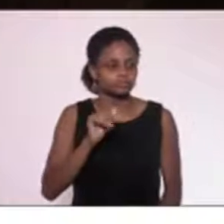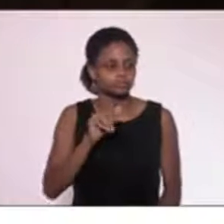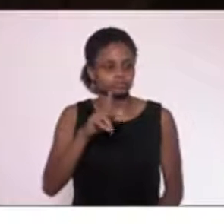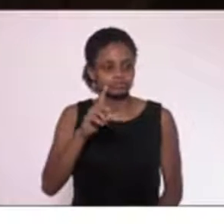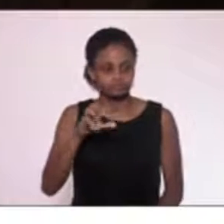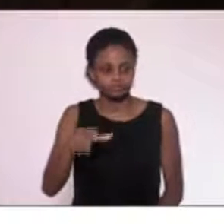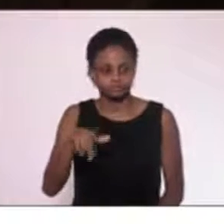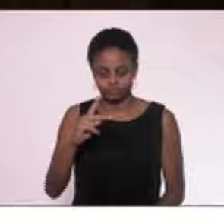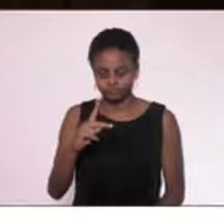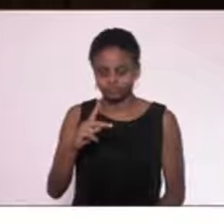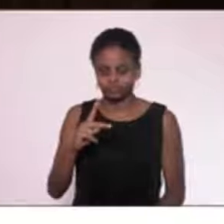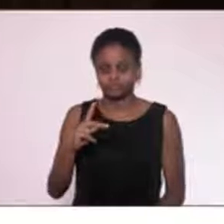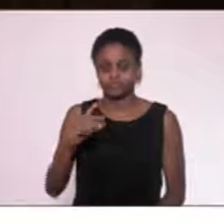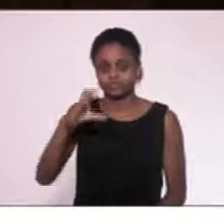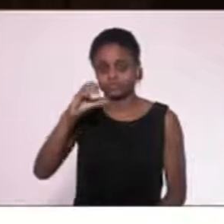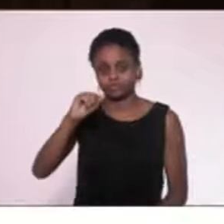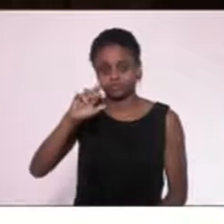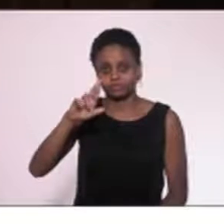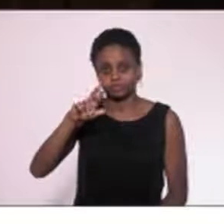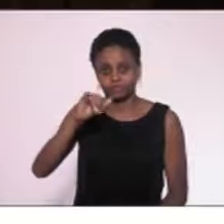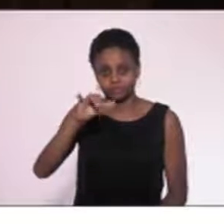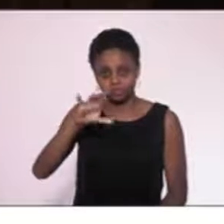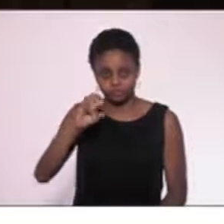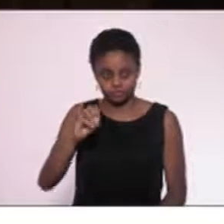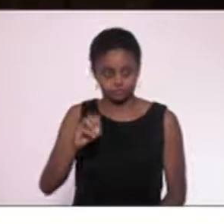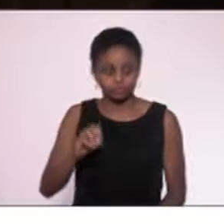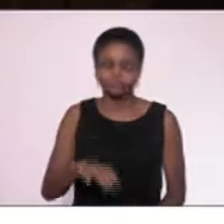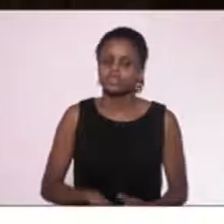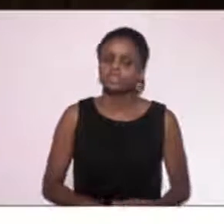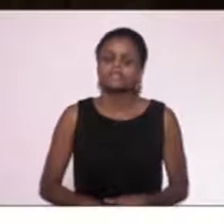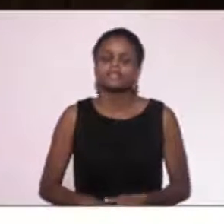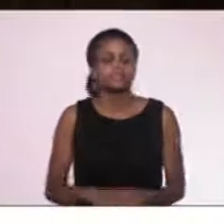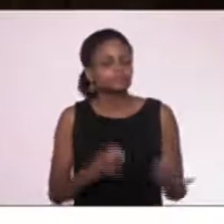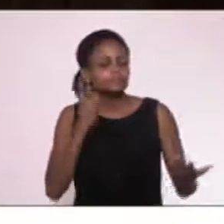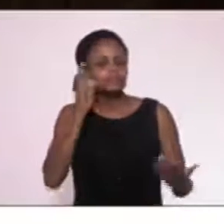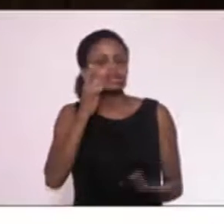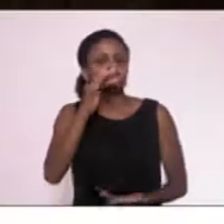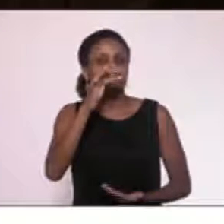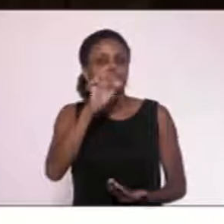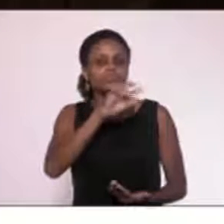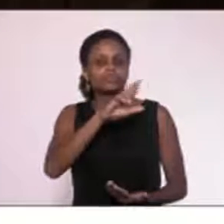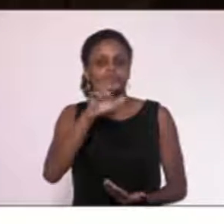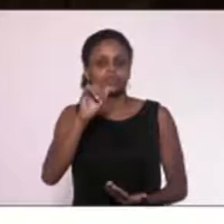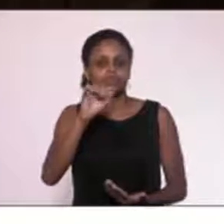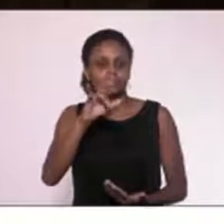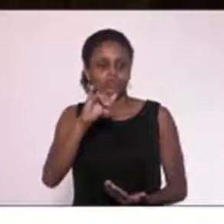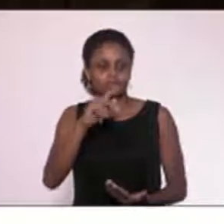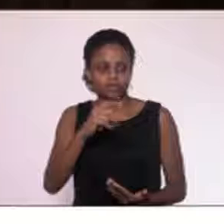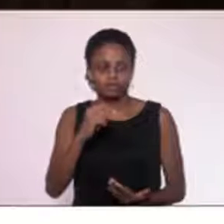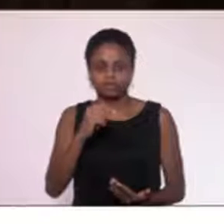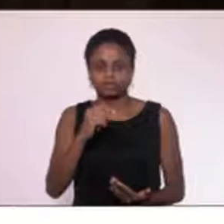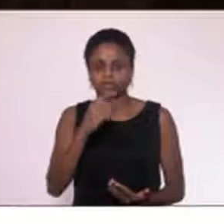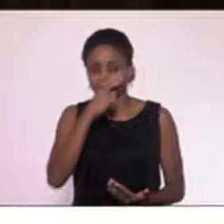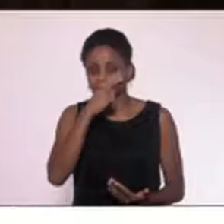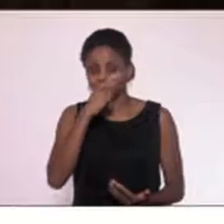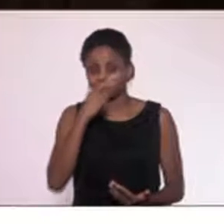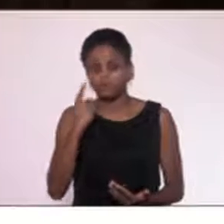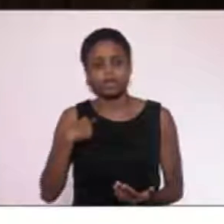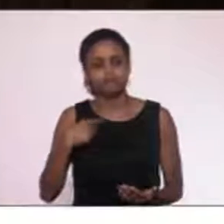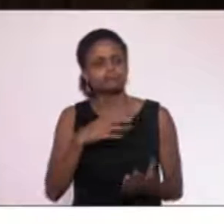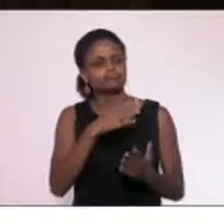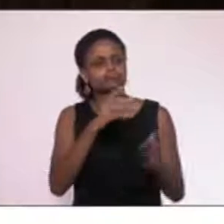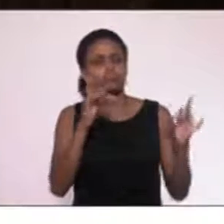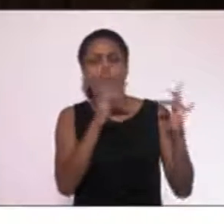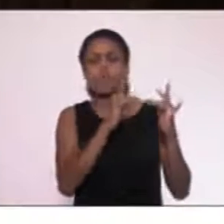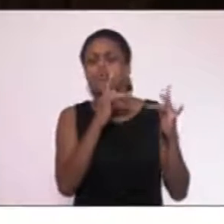Carneiro, deputado Ferreirinha, faço minhas as palavras do deputado Valdec Carneiro